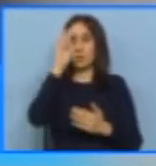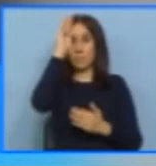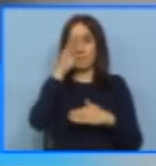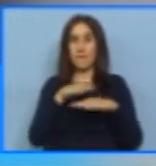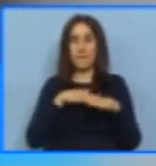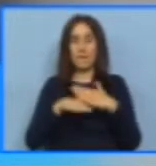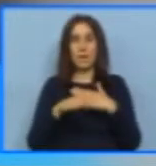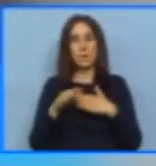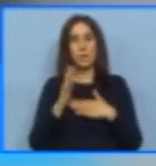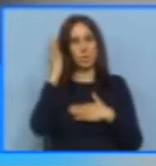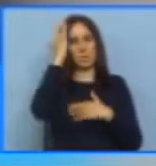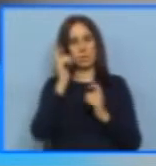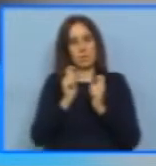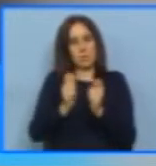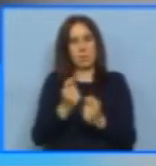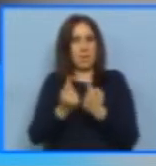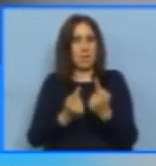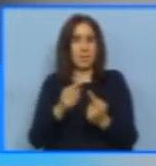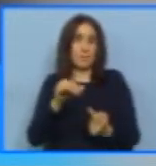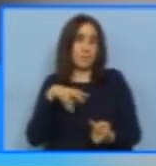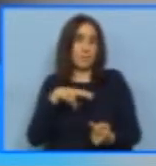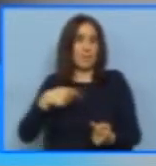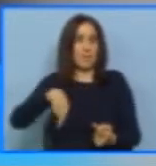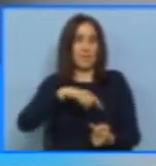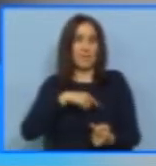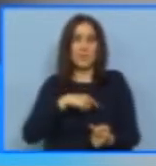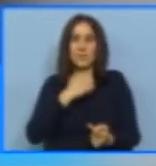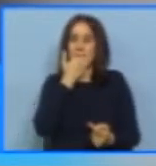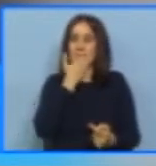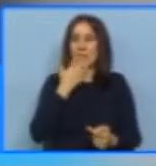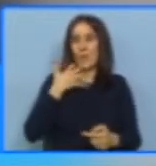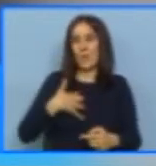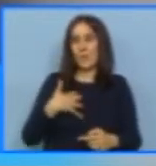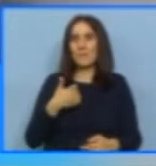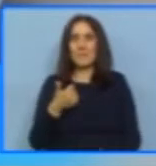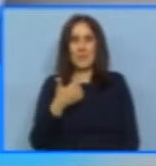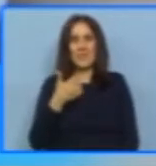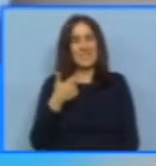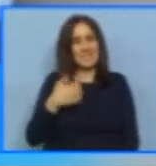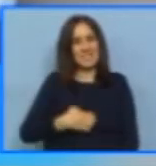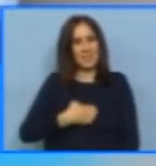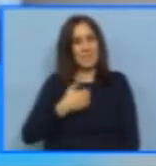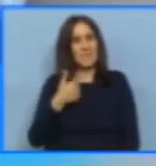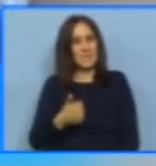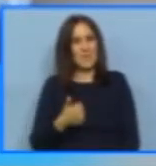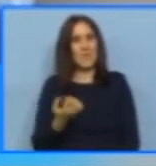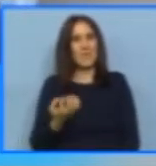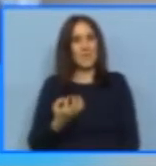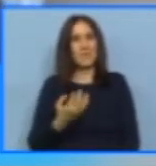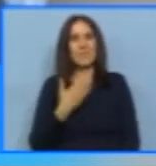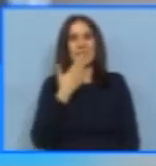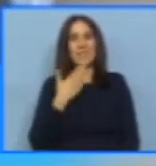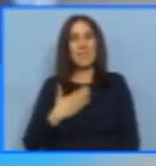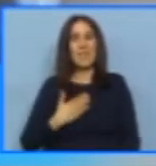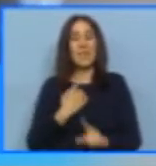quando canoniza alguém, e no nosso caso, em Portugal, só nos pode encher de orgulho, no bom orgulho, no bom sentido, porque de facto vai buscar